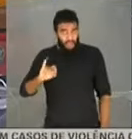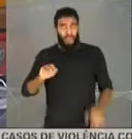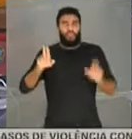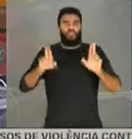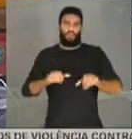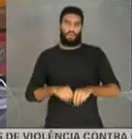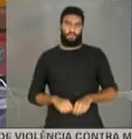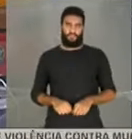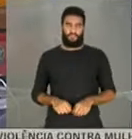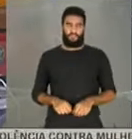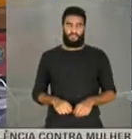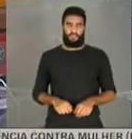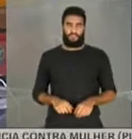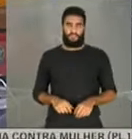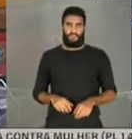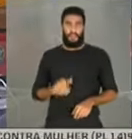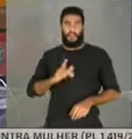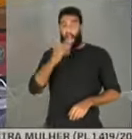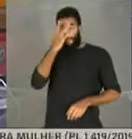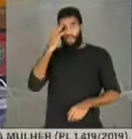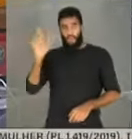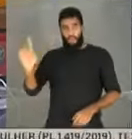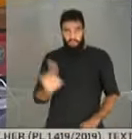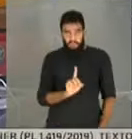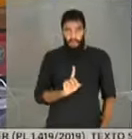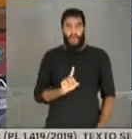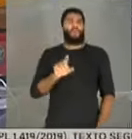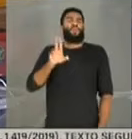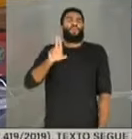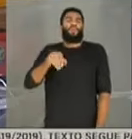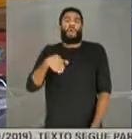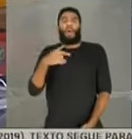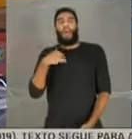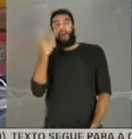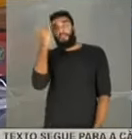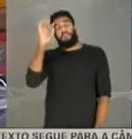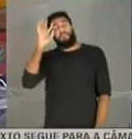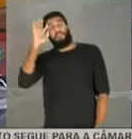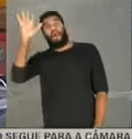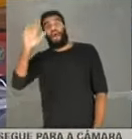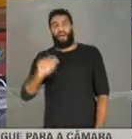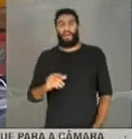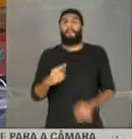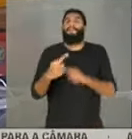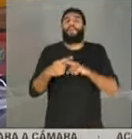senhor Bruno Dauster nunca foi cogitada por esta CPI. Por quê?